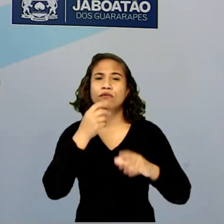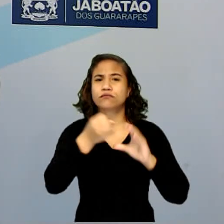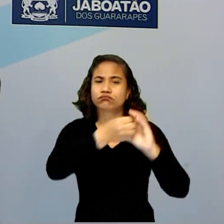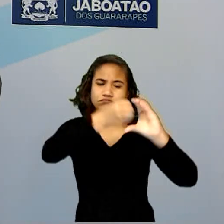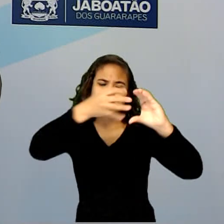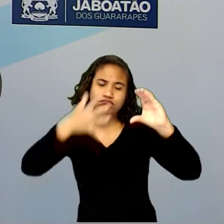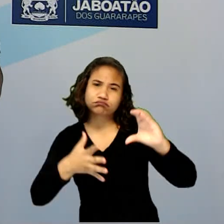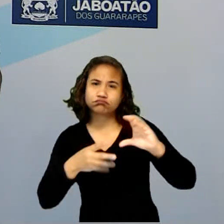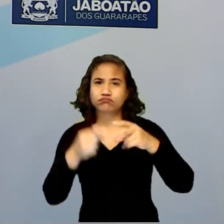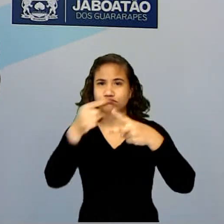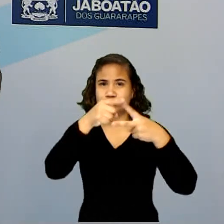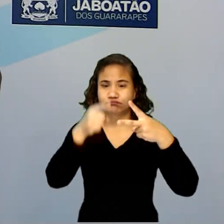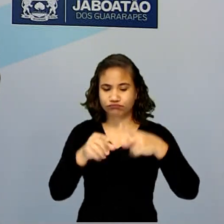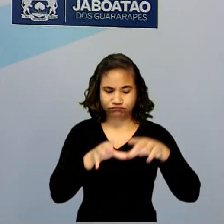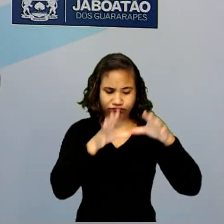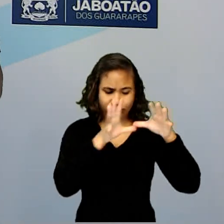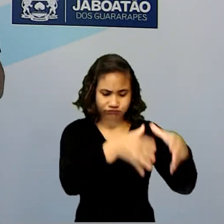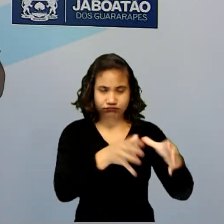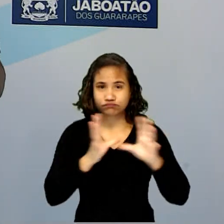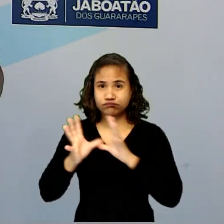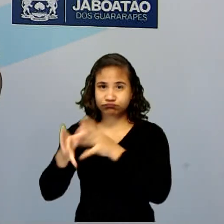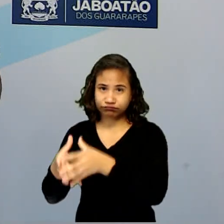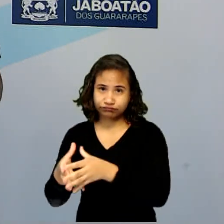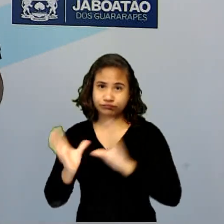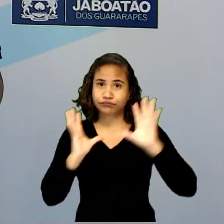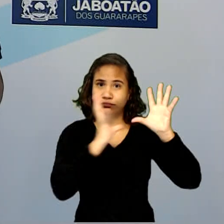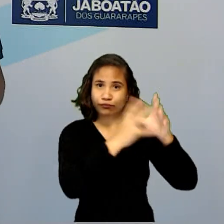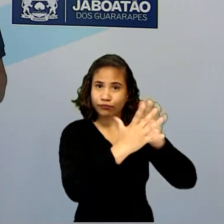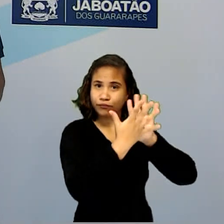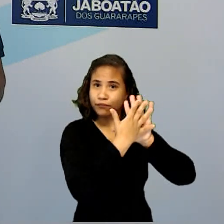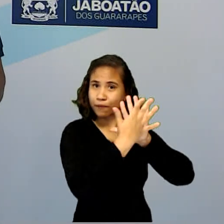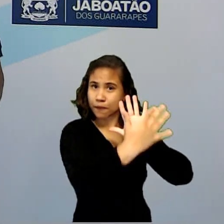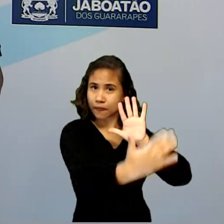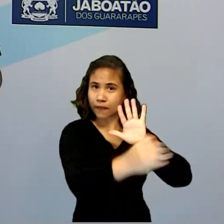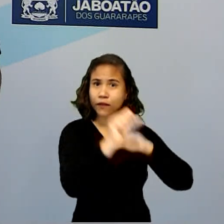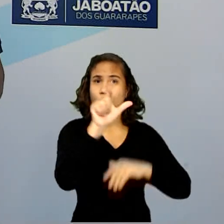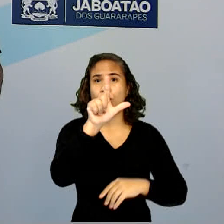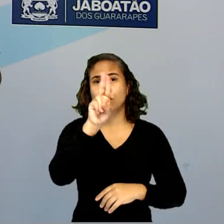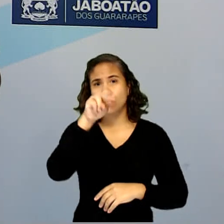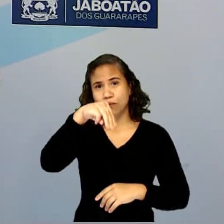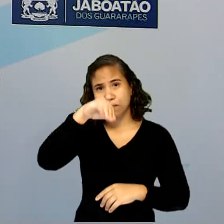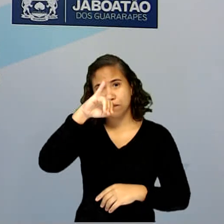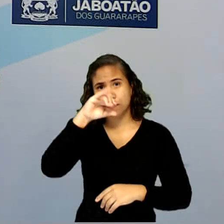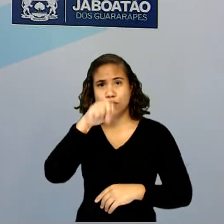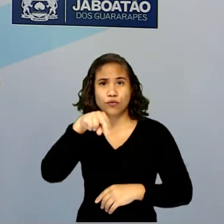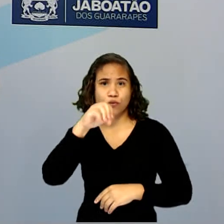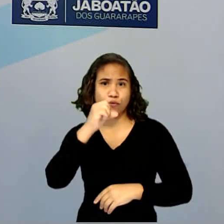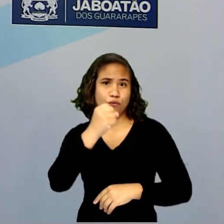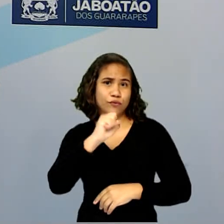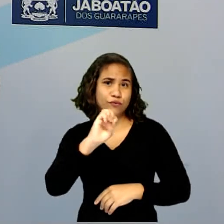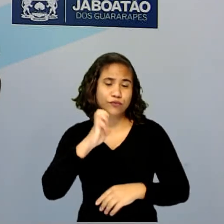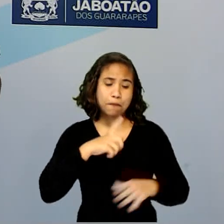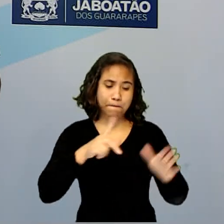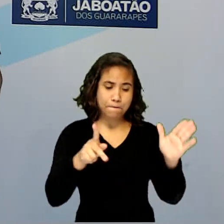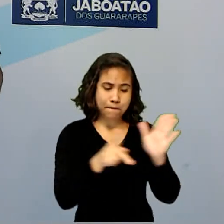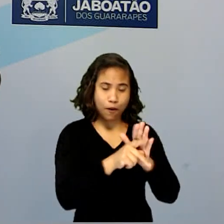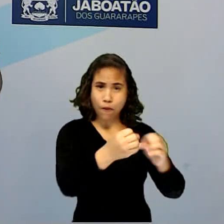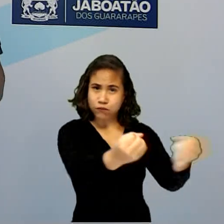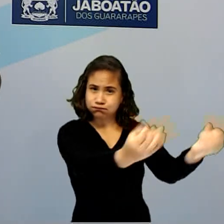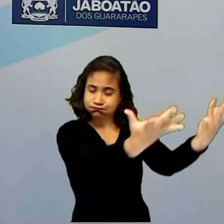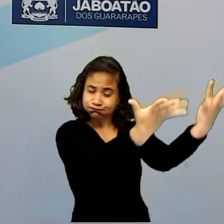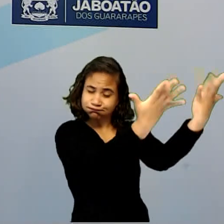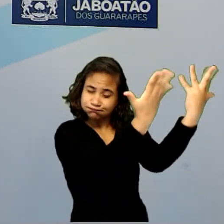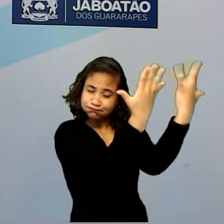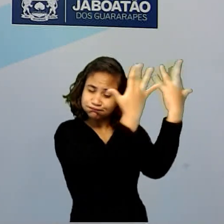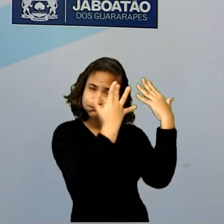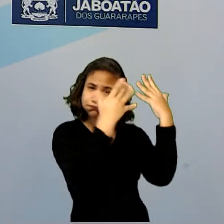dois grupos, que são os astros luminosos, que são astros que possuem luz própria ou irradiam